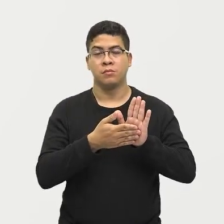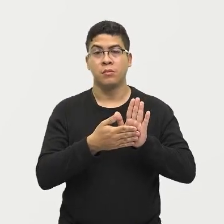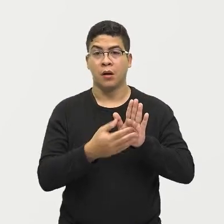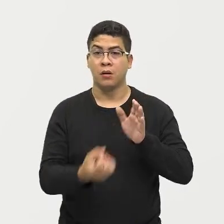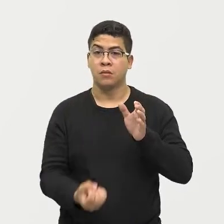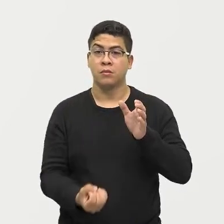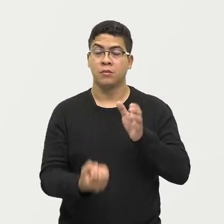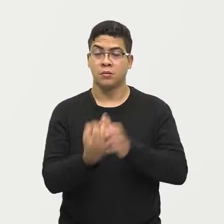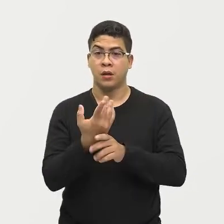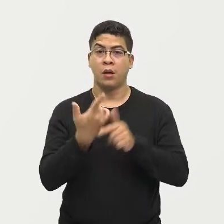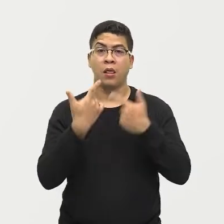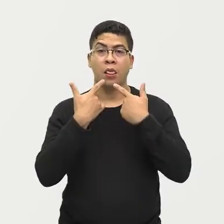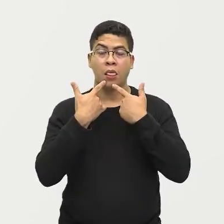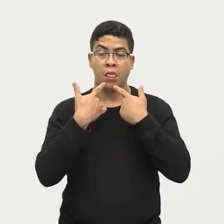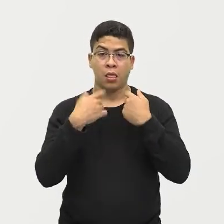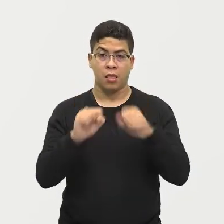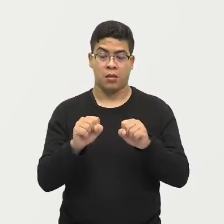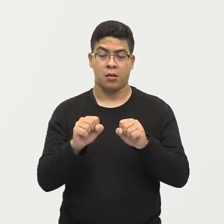brasileira,